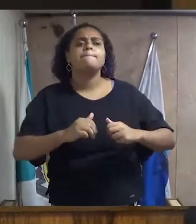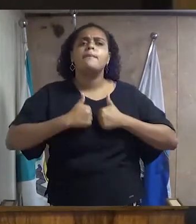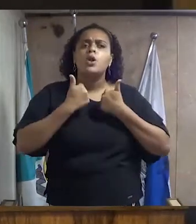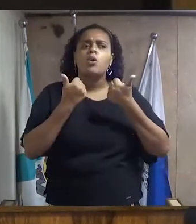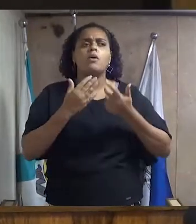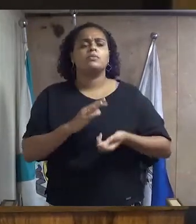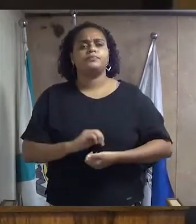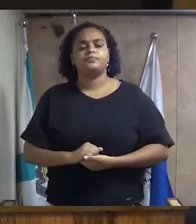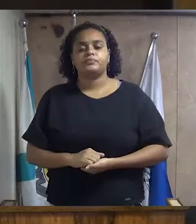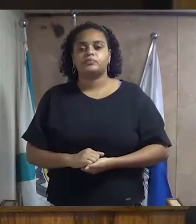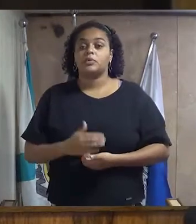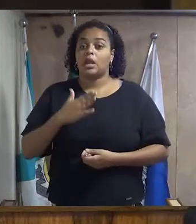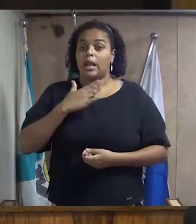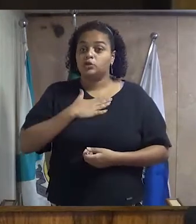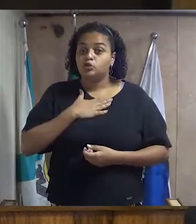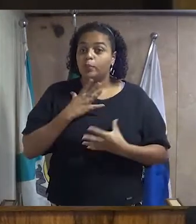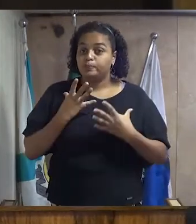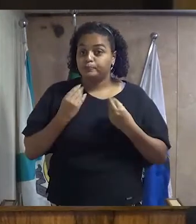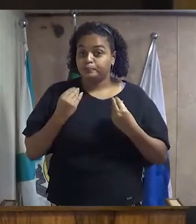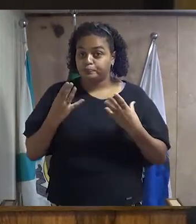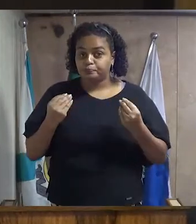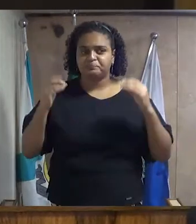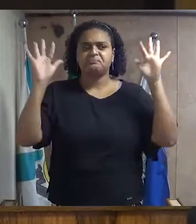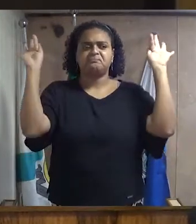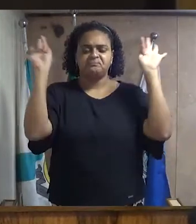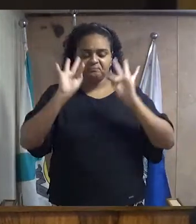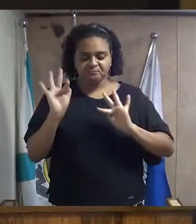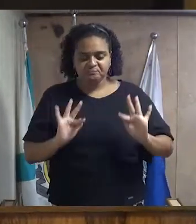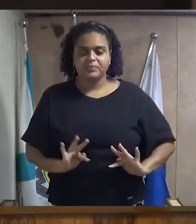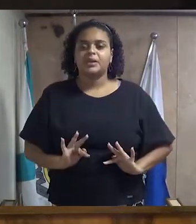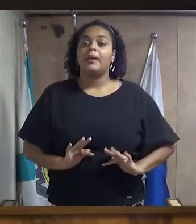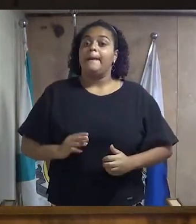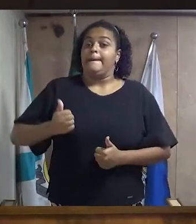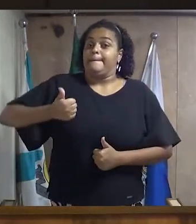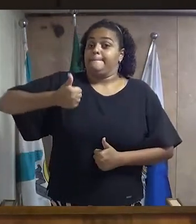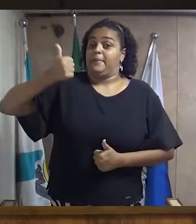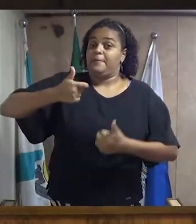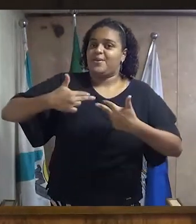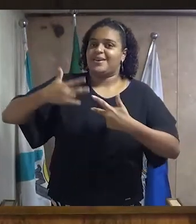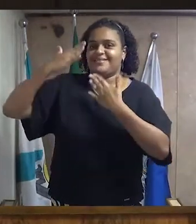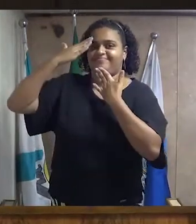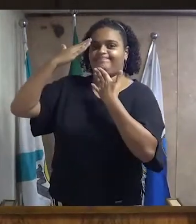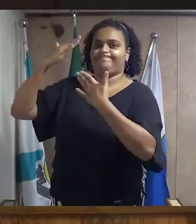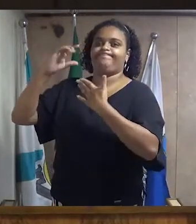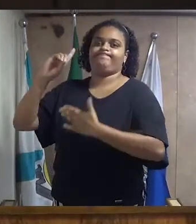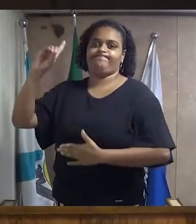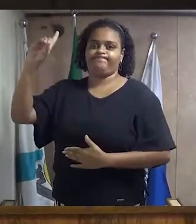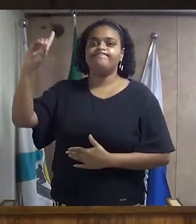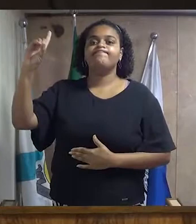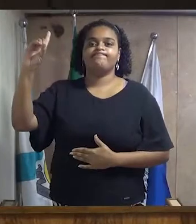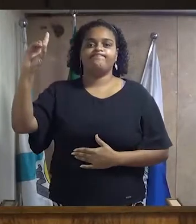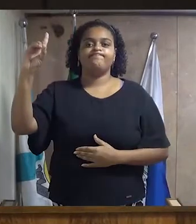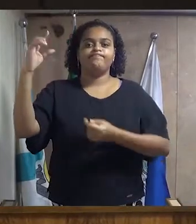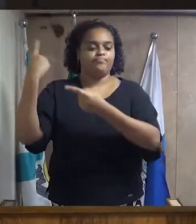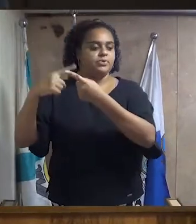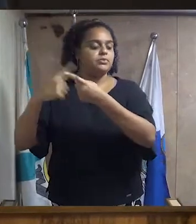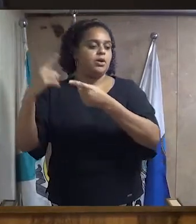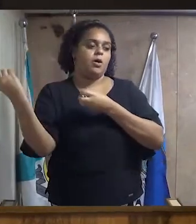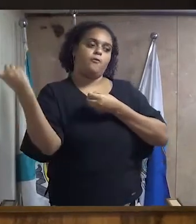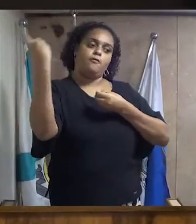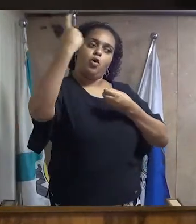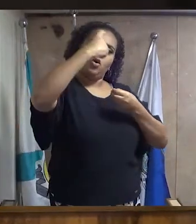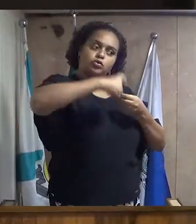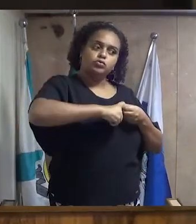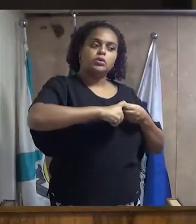eu sou muito feliz e queria agradecer primeiro a Deus por estar voltando